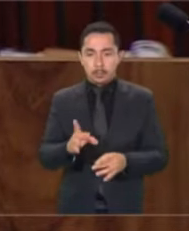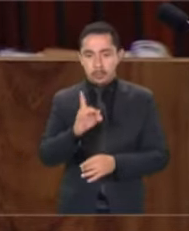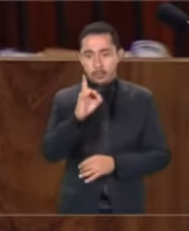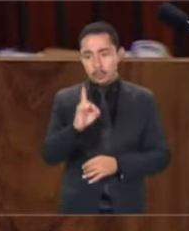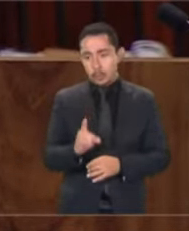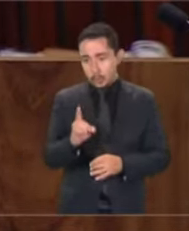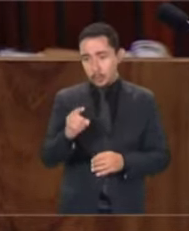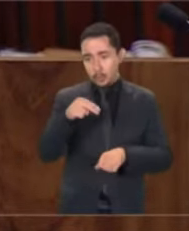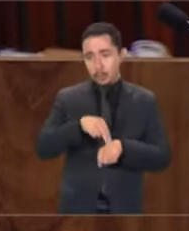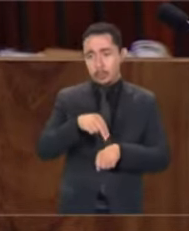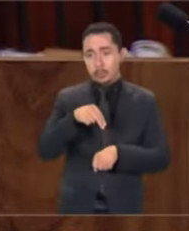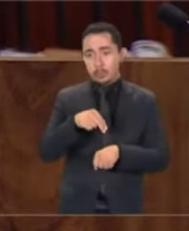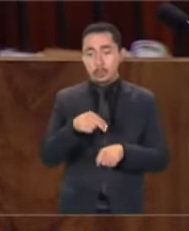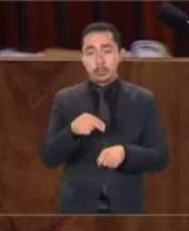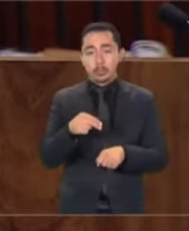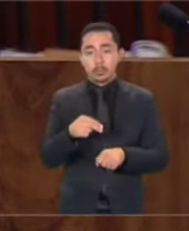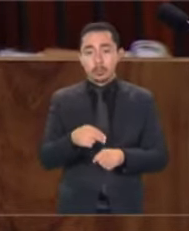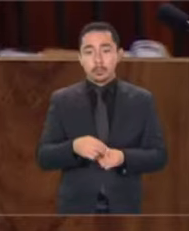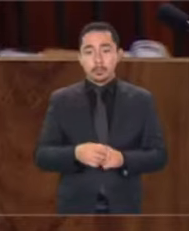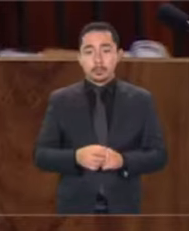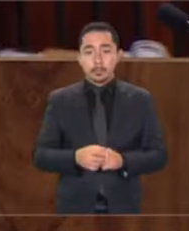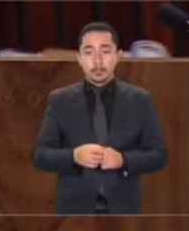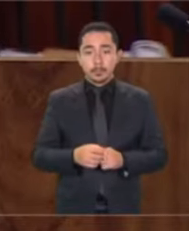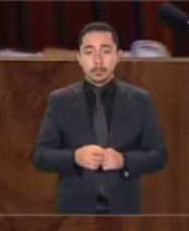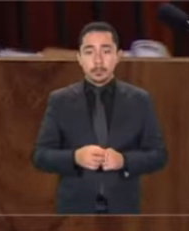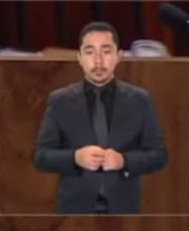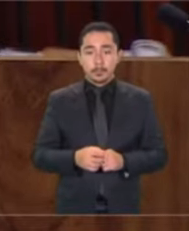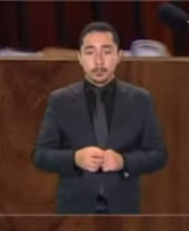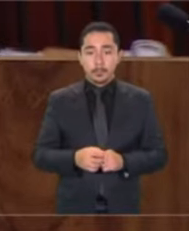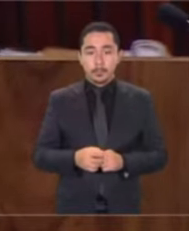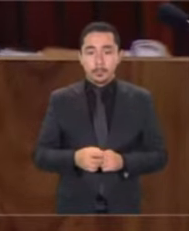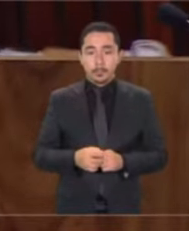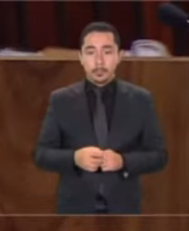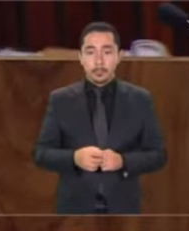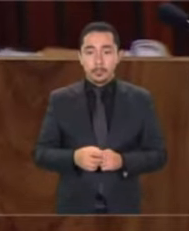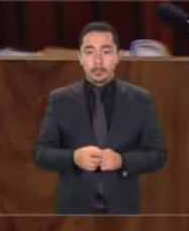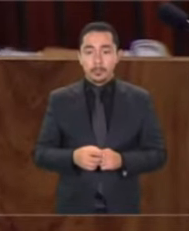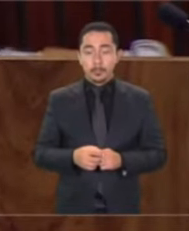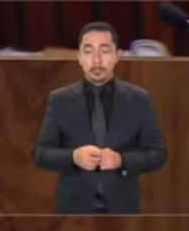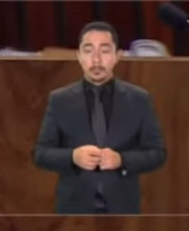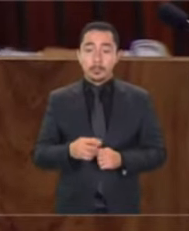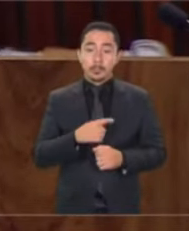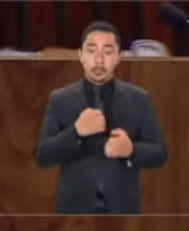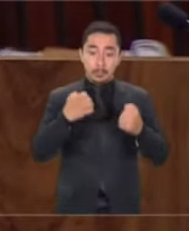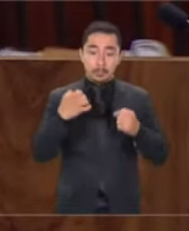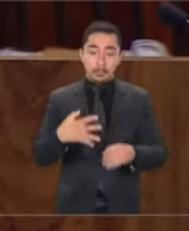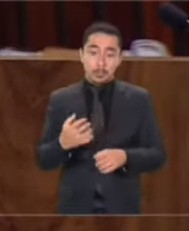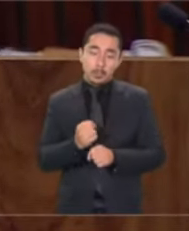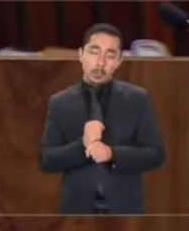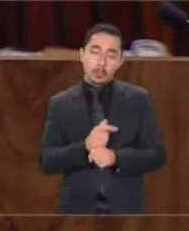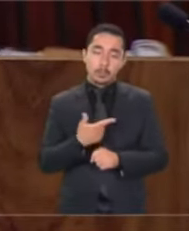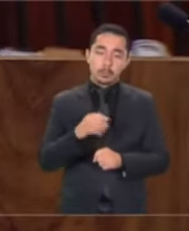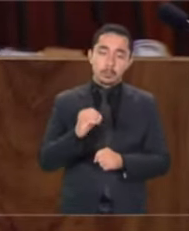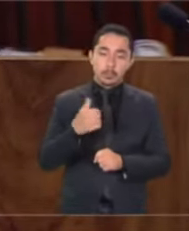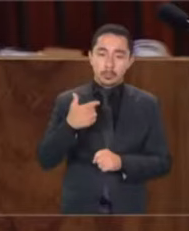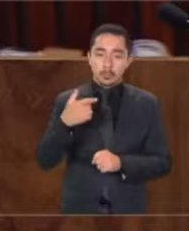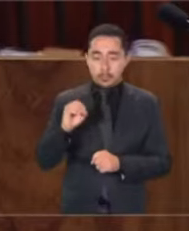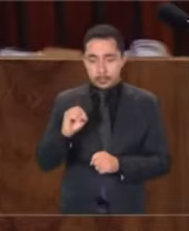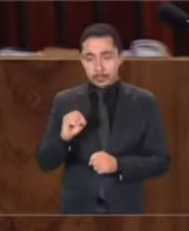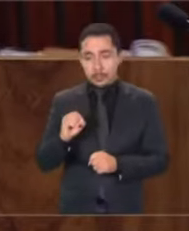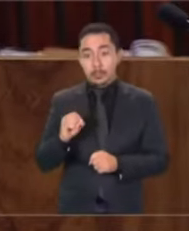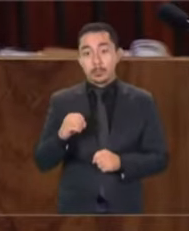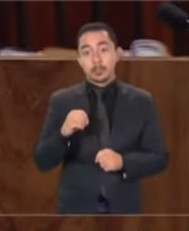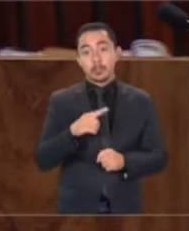do Republicanos referente ao exercício financeiro de 2020, cujo mérito se submete